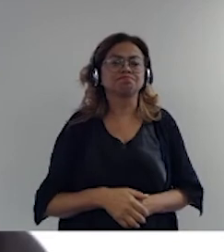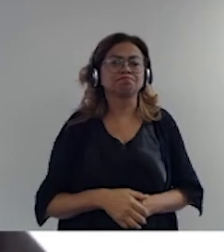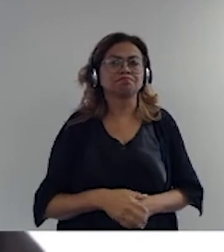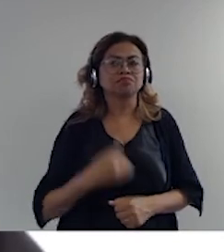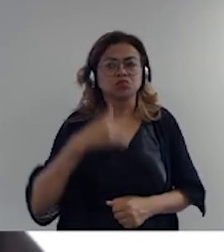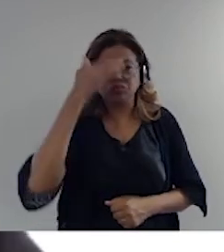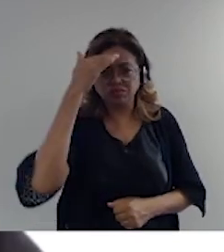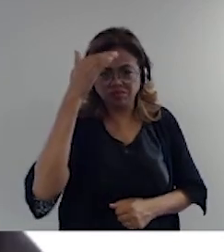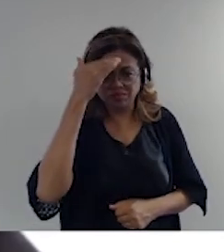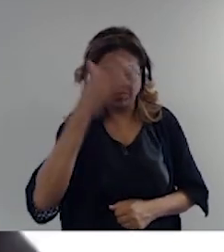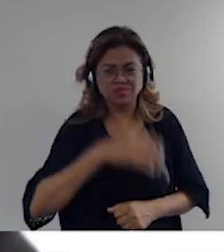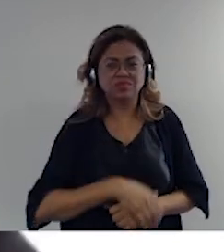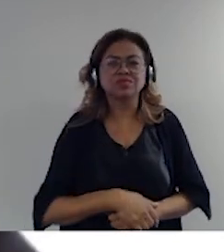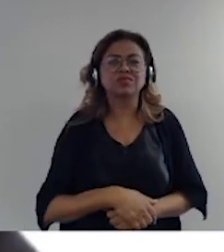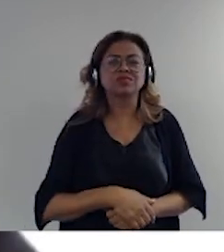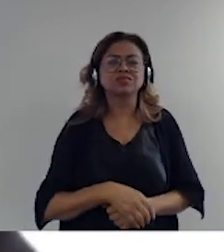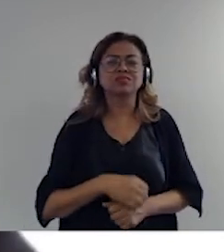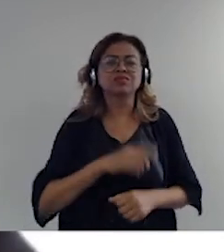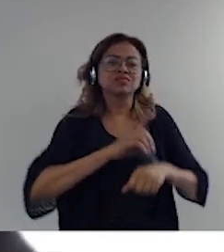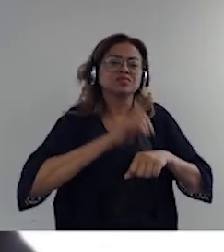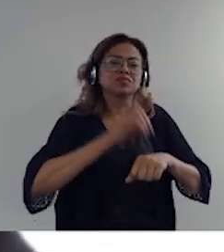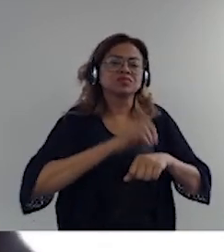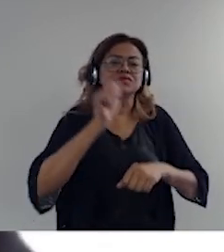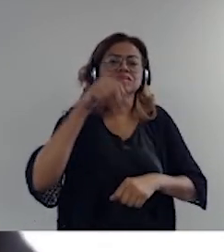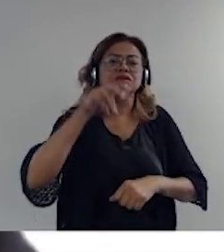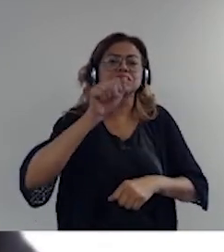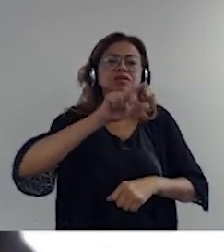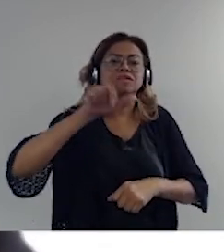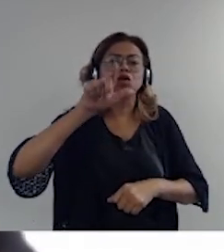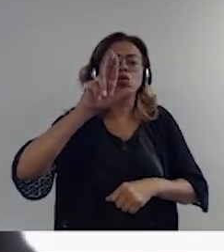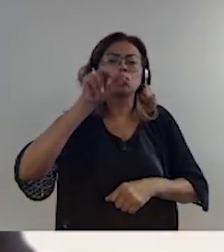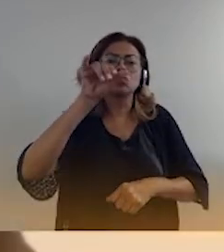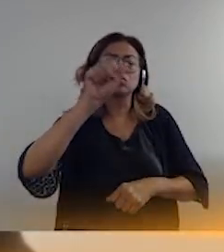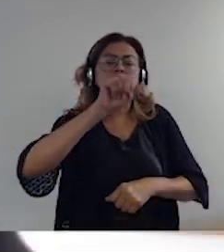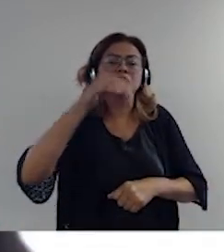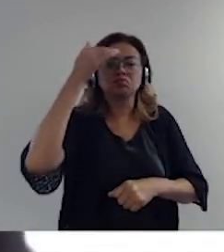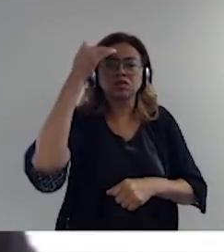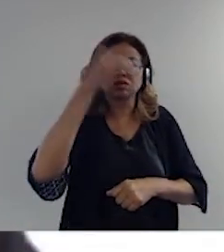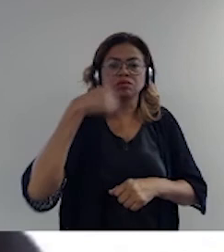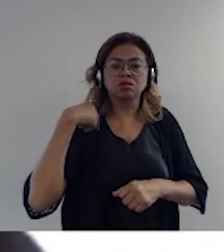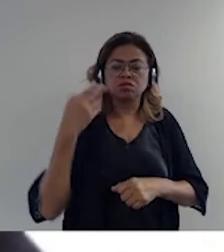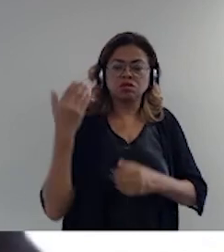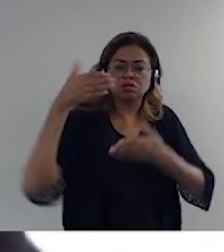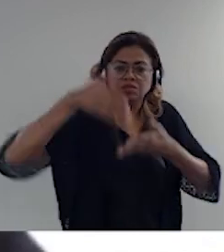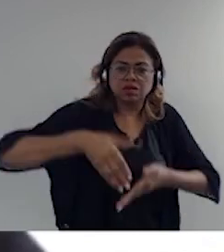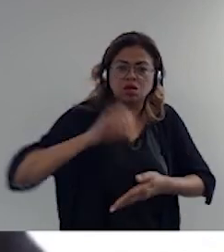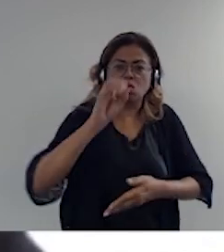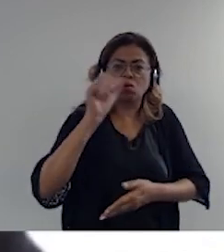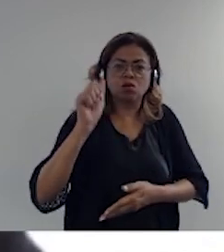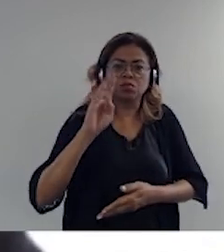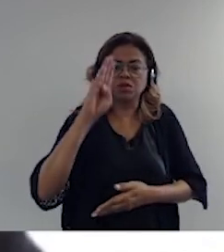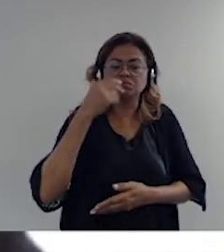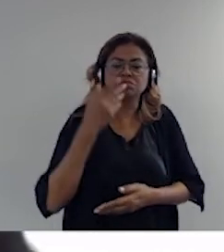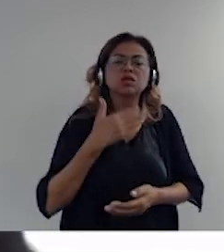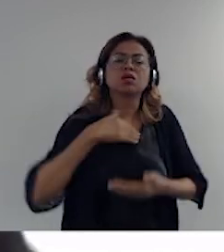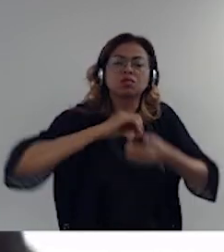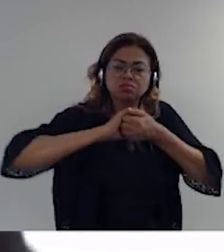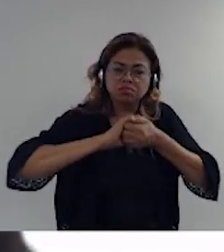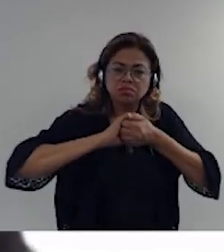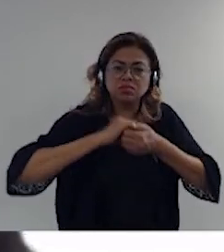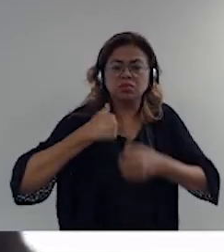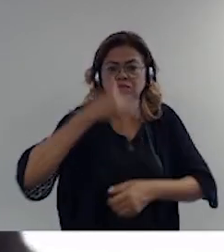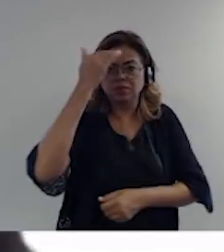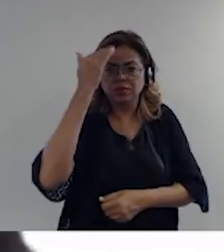Muito obrigado, doutora Ana Lúcia. Eu agradeço ao convite da OAB em seu nome. É uma satisfação